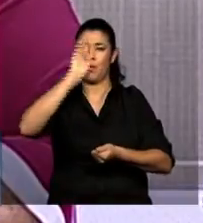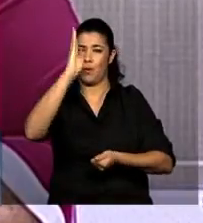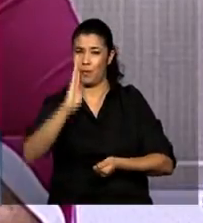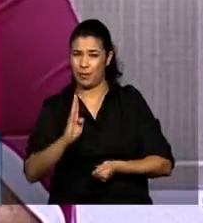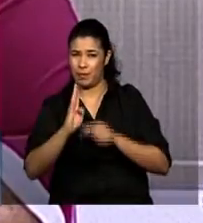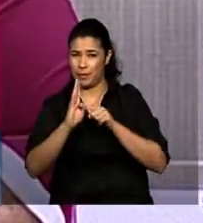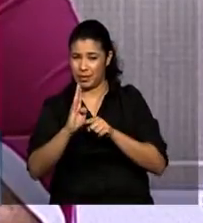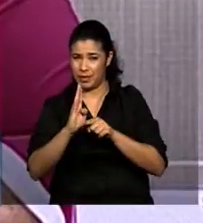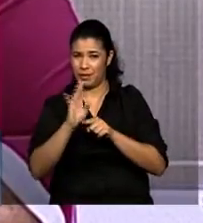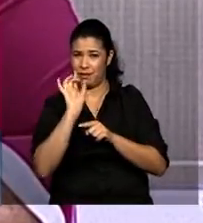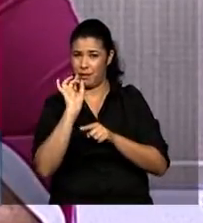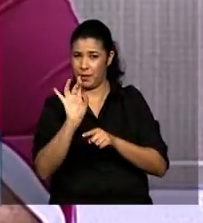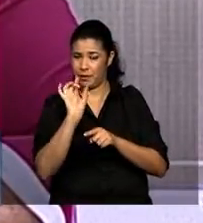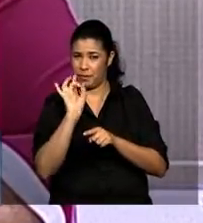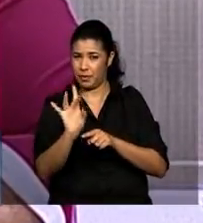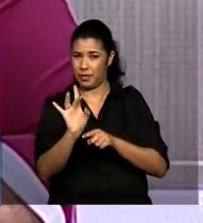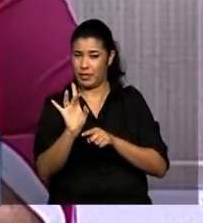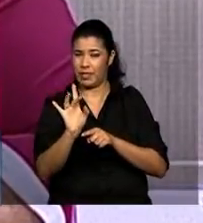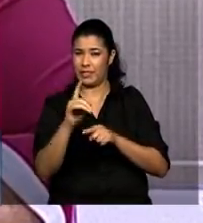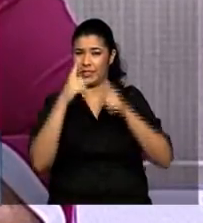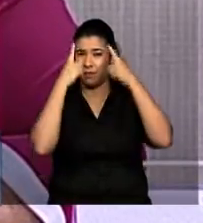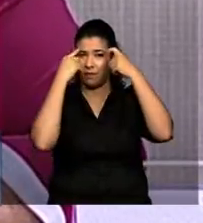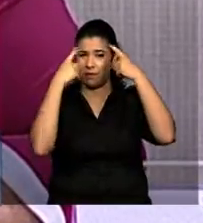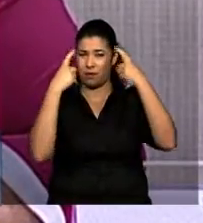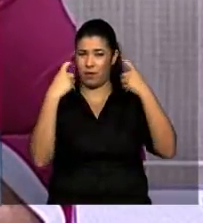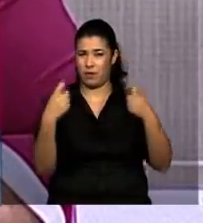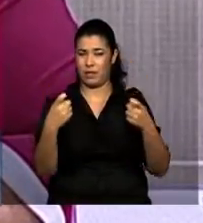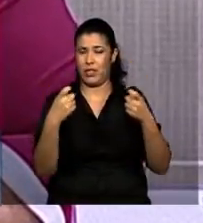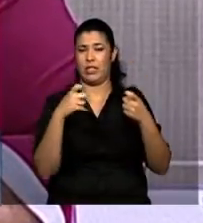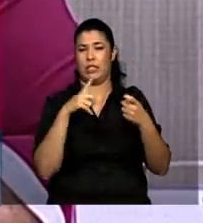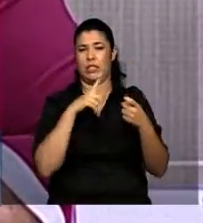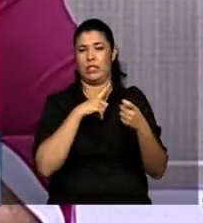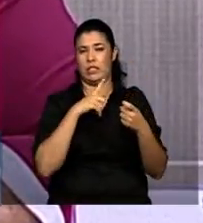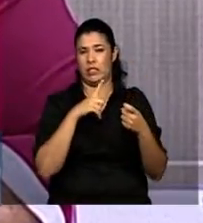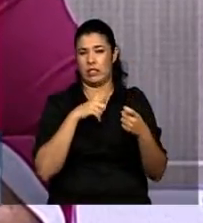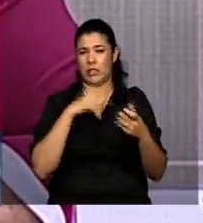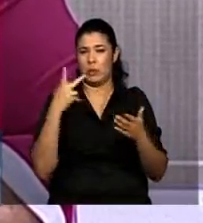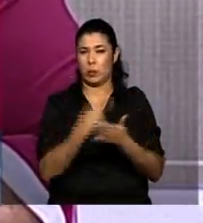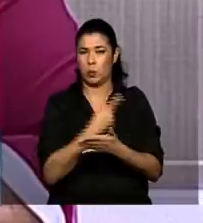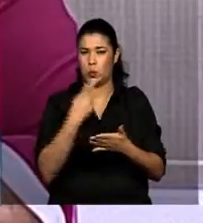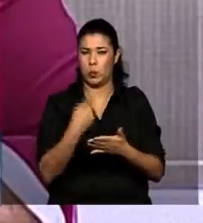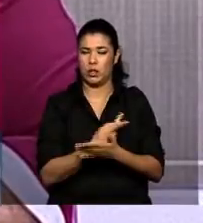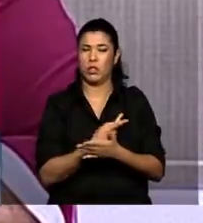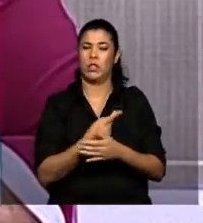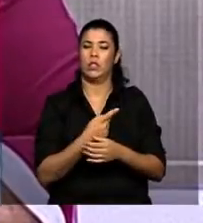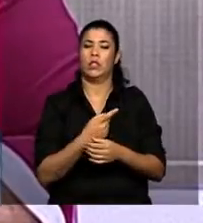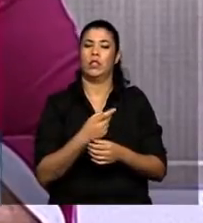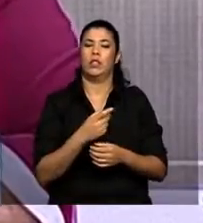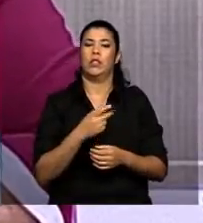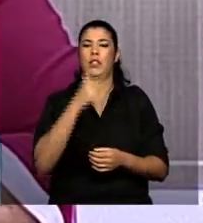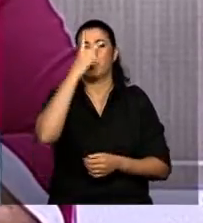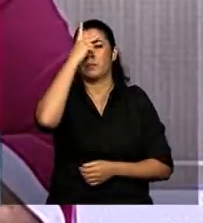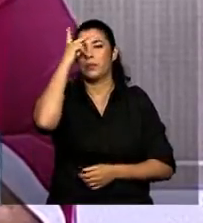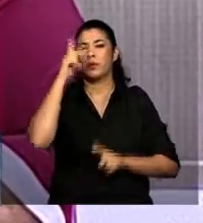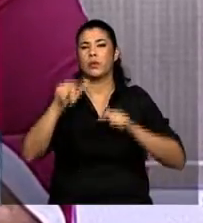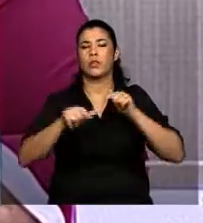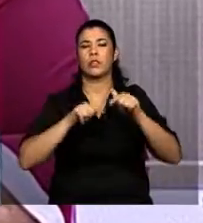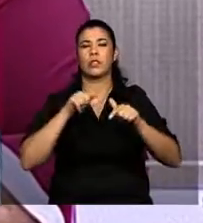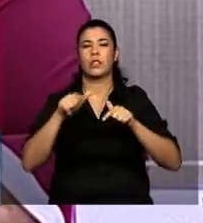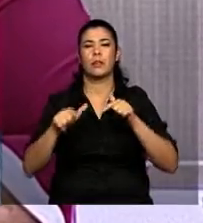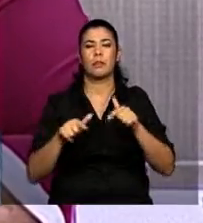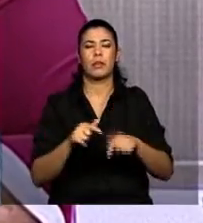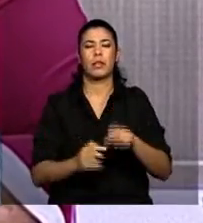específica, a questão da violência dos agentes de segurança, né? Das forças